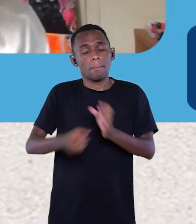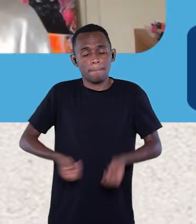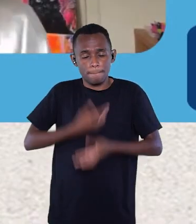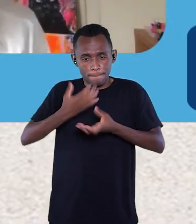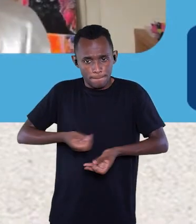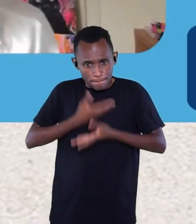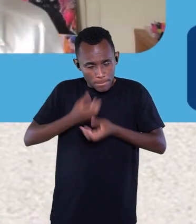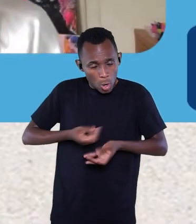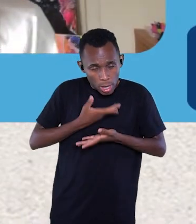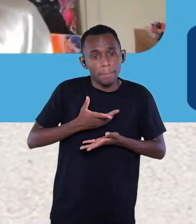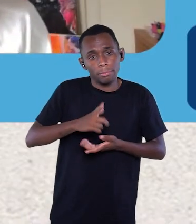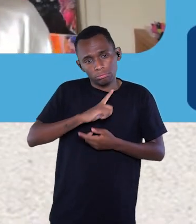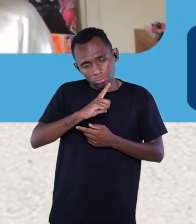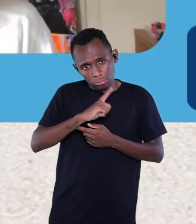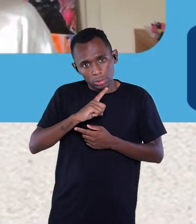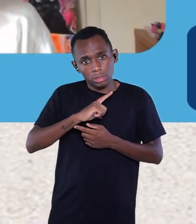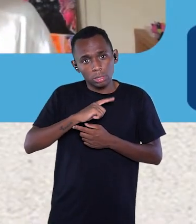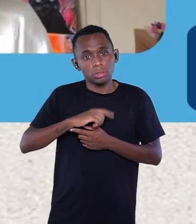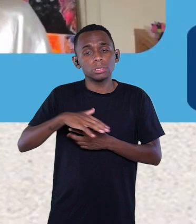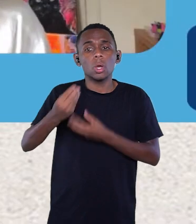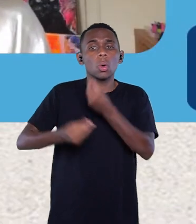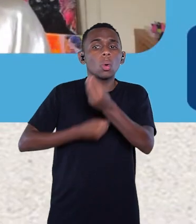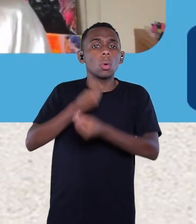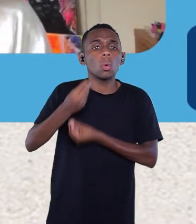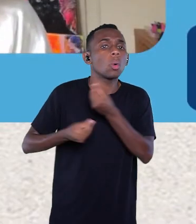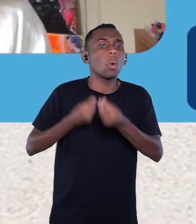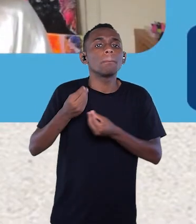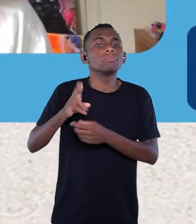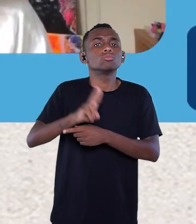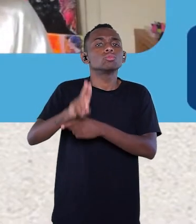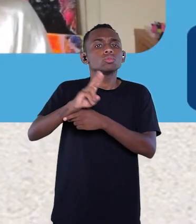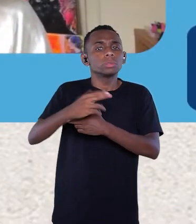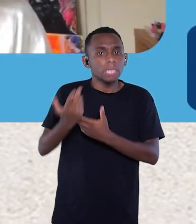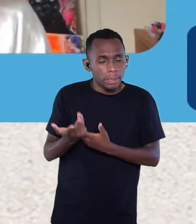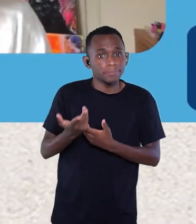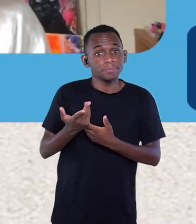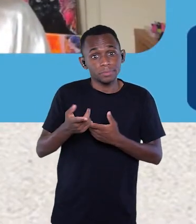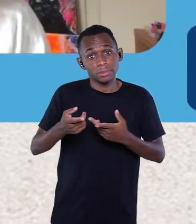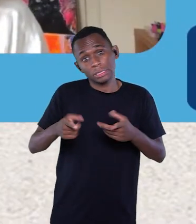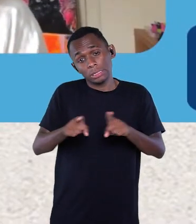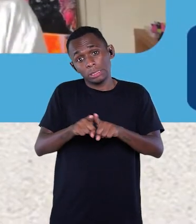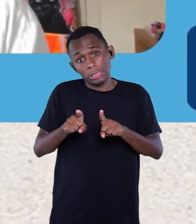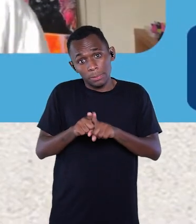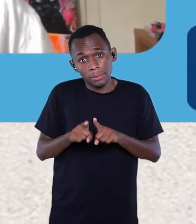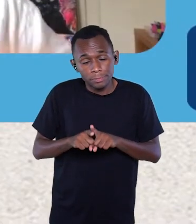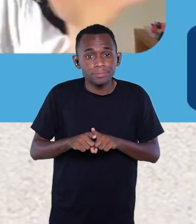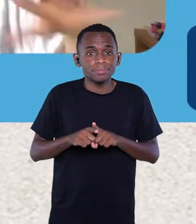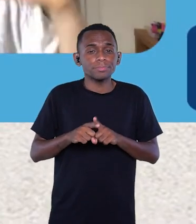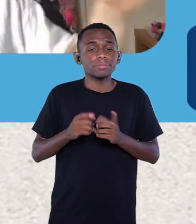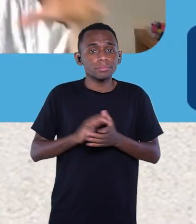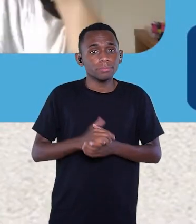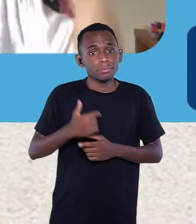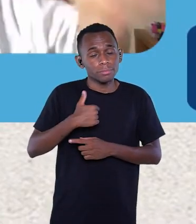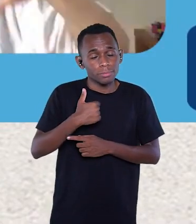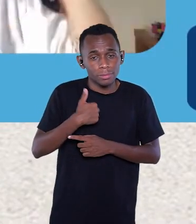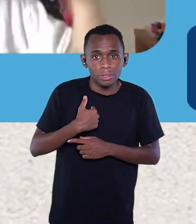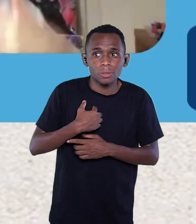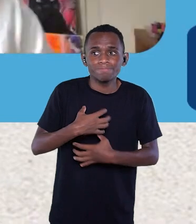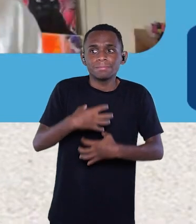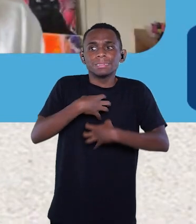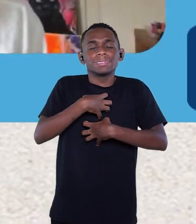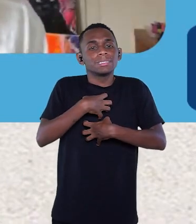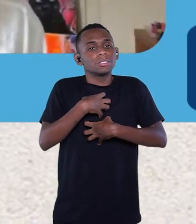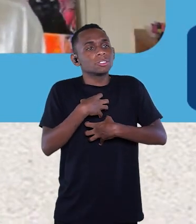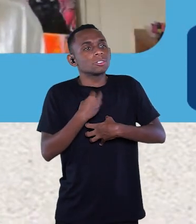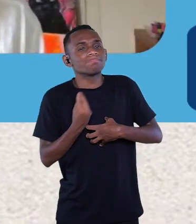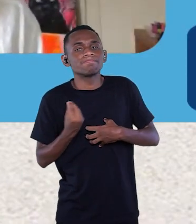lugar meio híbrido do diário, né? E assim, ainda estou